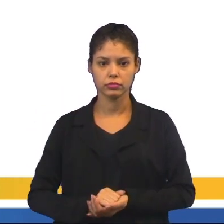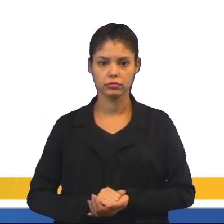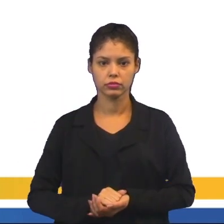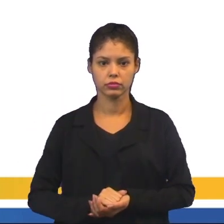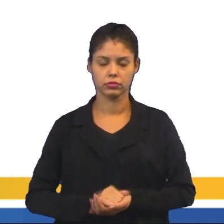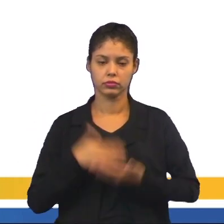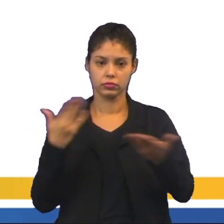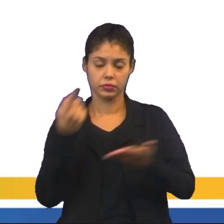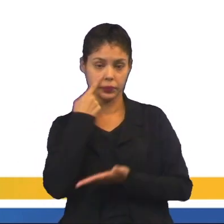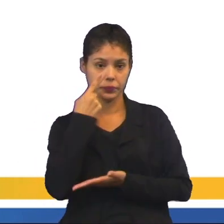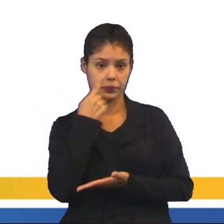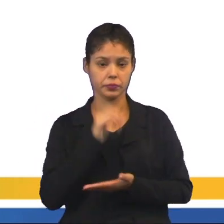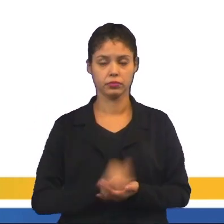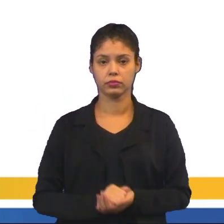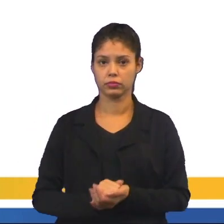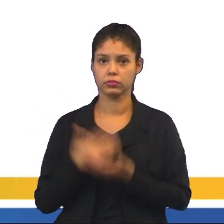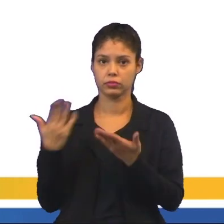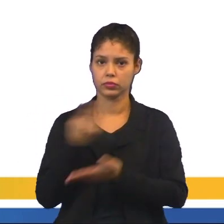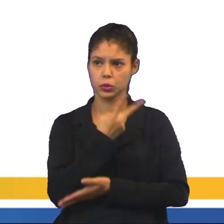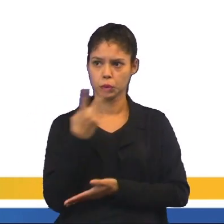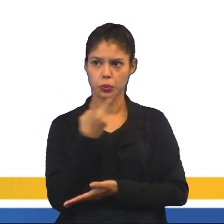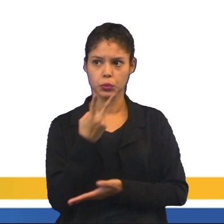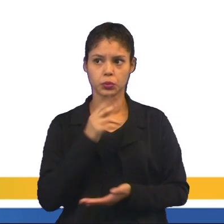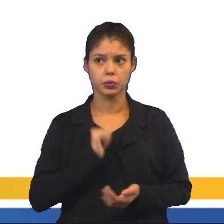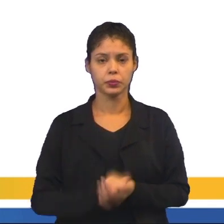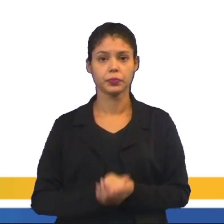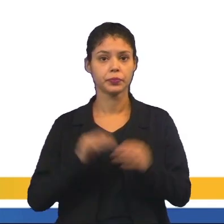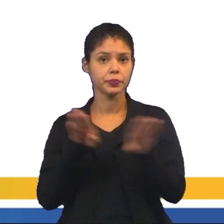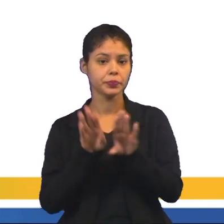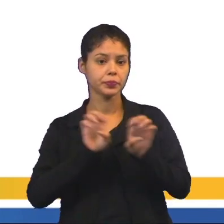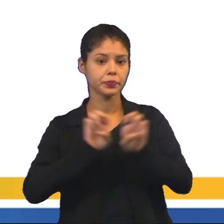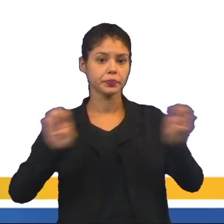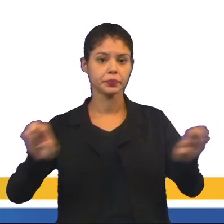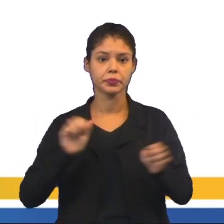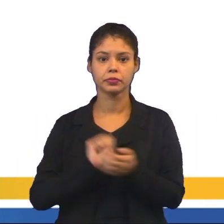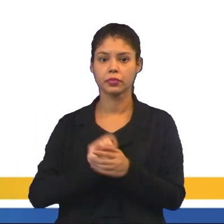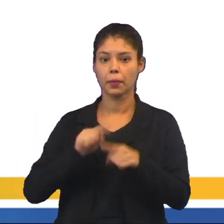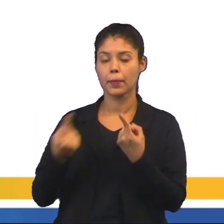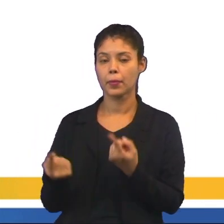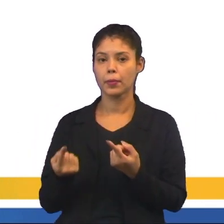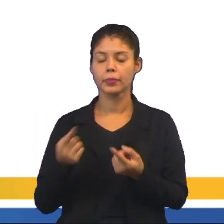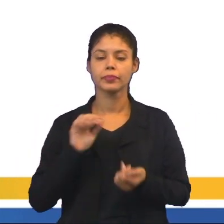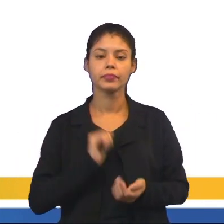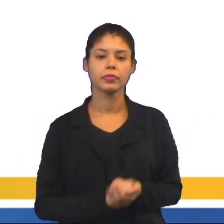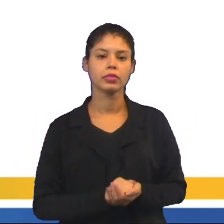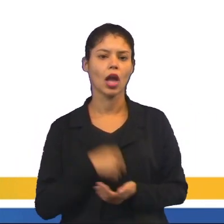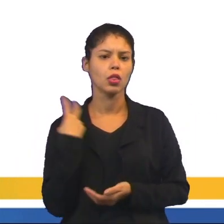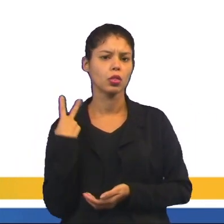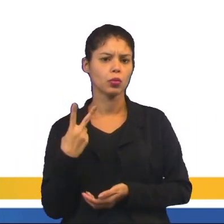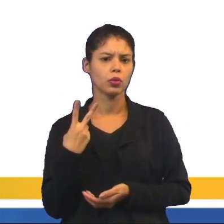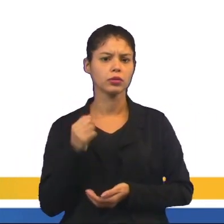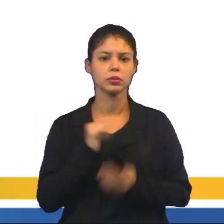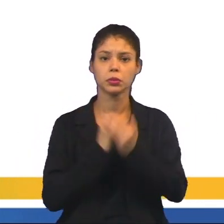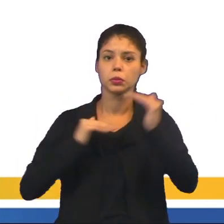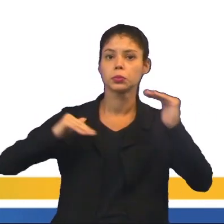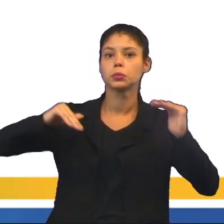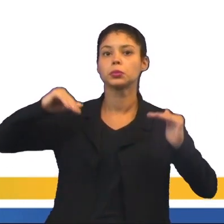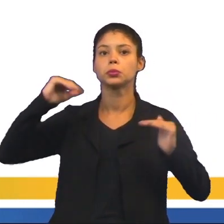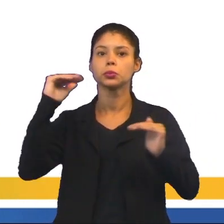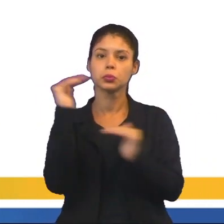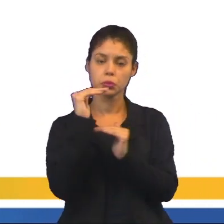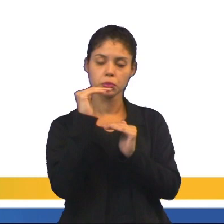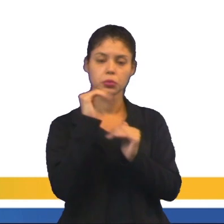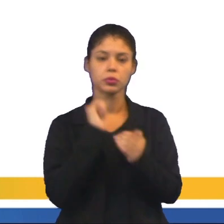5. Então, observe que são duas equações diferentes. Porém, lá ela fala duas incógnitas, lá em cima. Ou